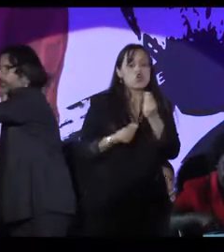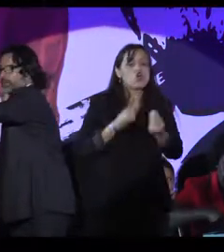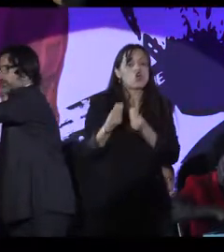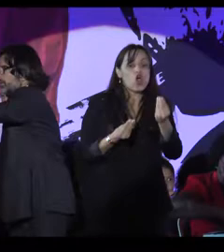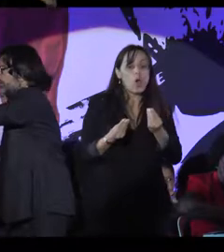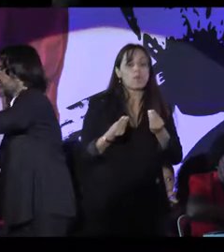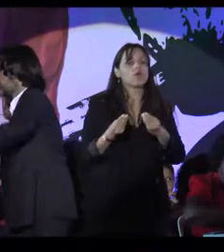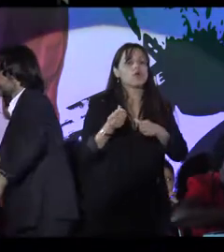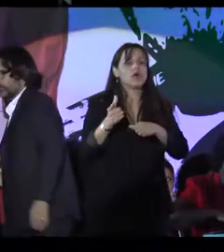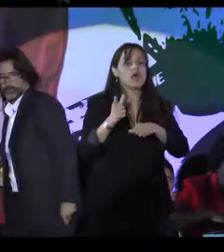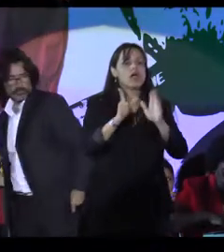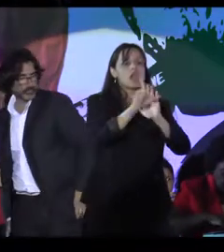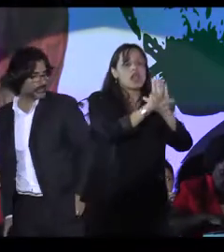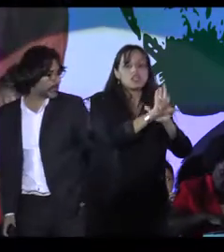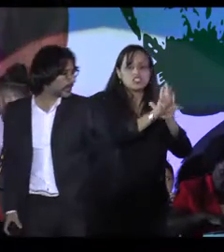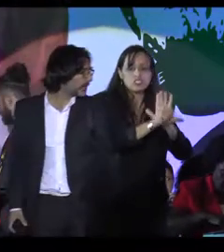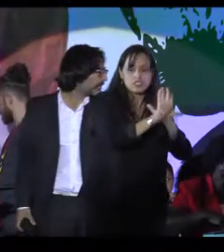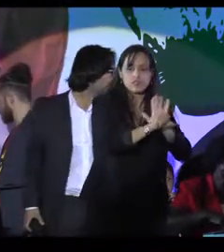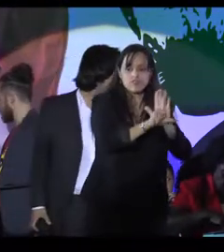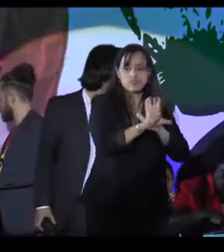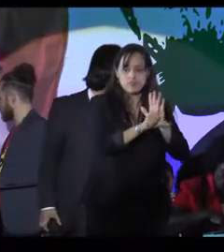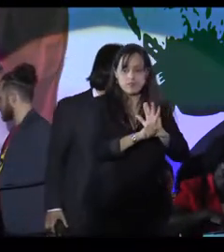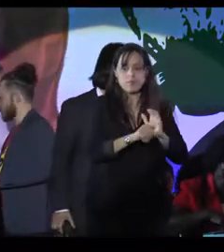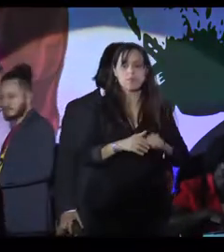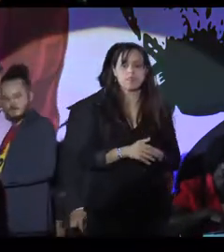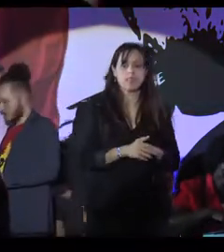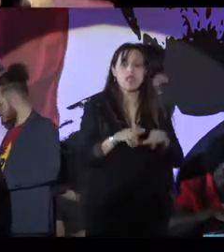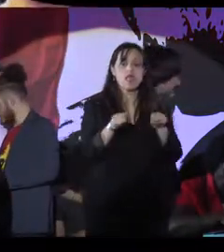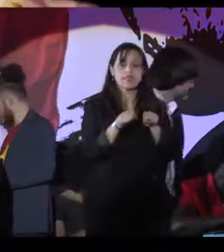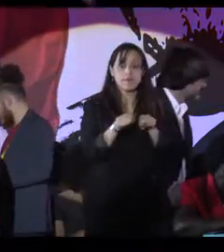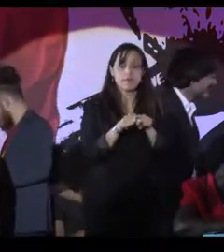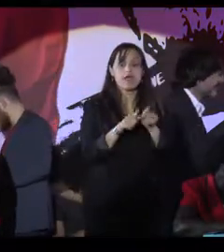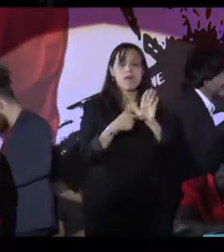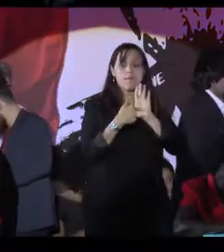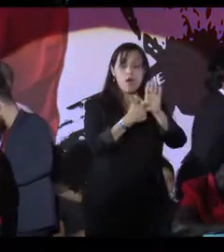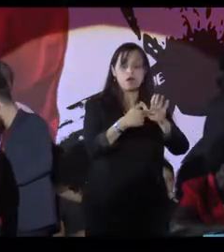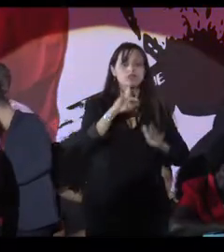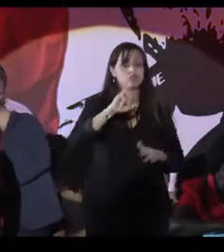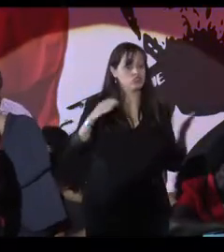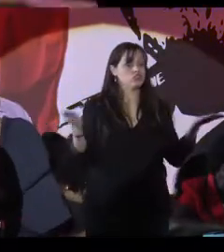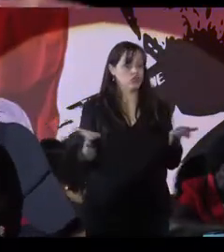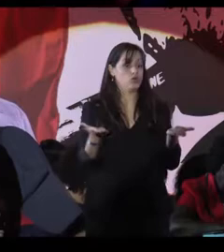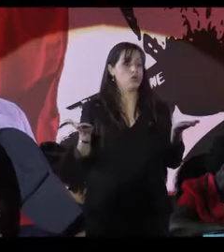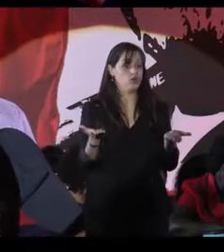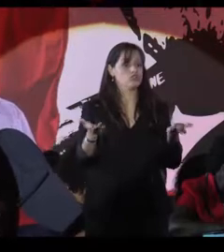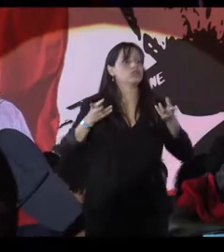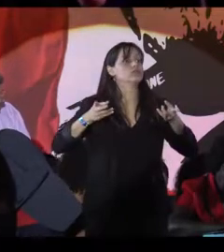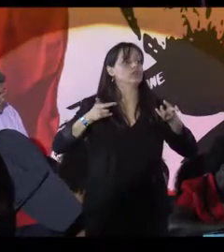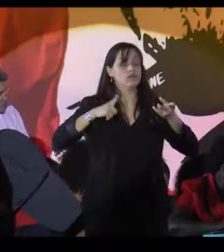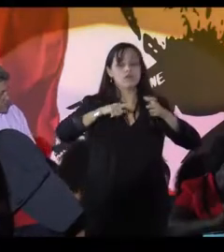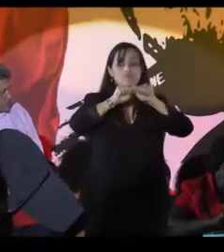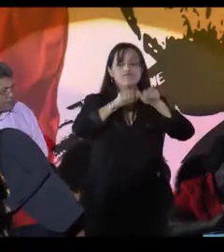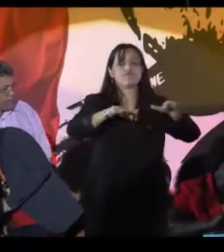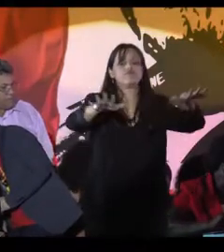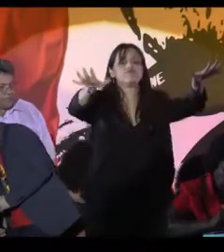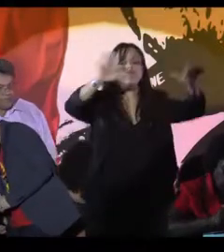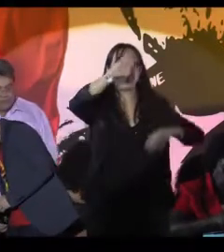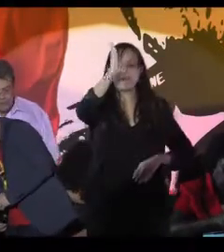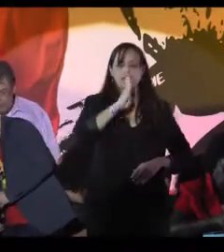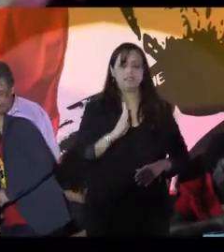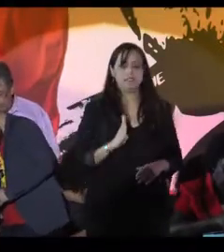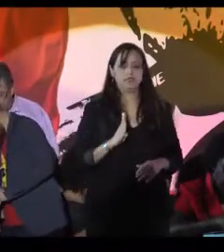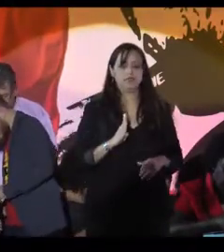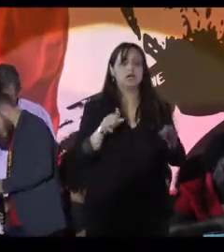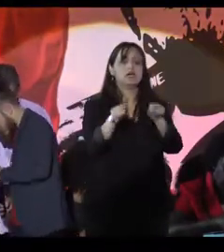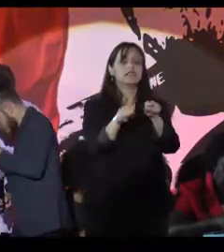Legislativo. Essa amostra que nós abrimos aqui no dia de hoje percorrerá o Brasil, estará